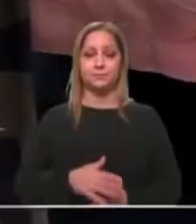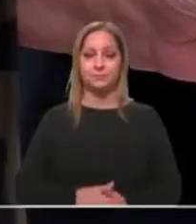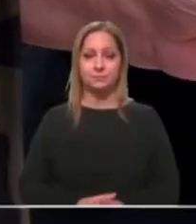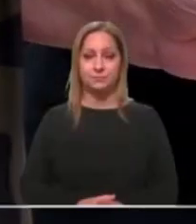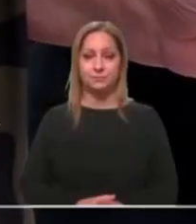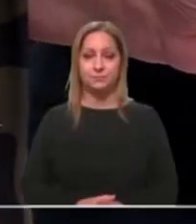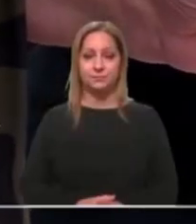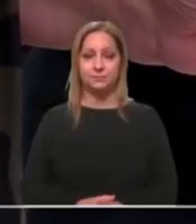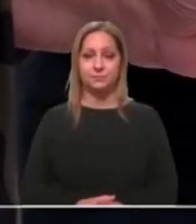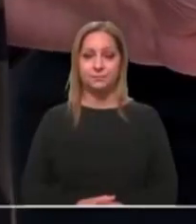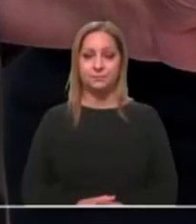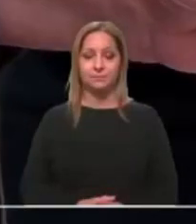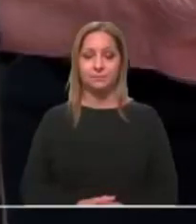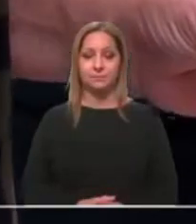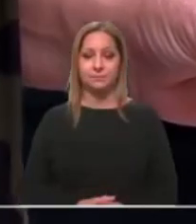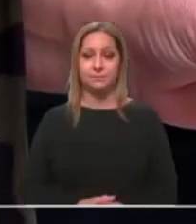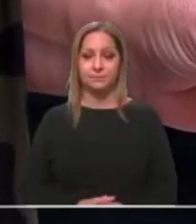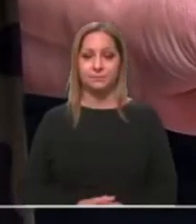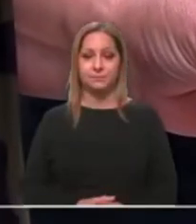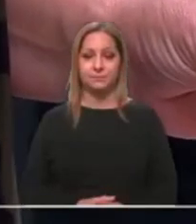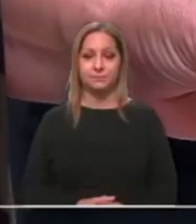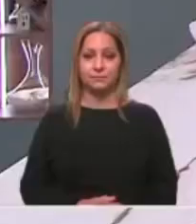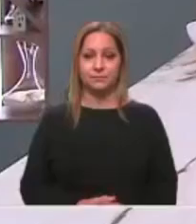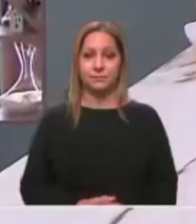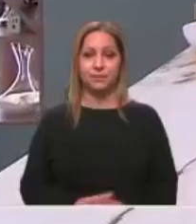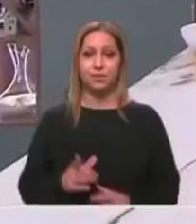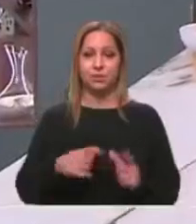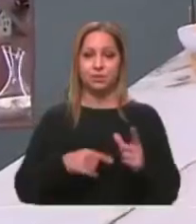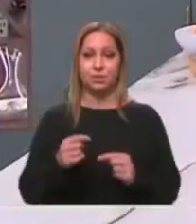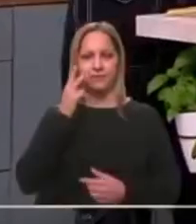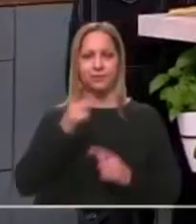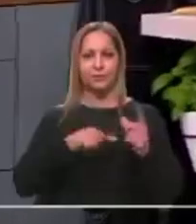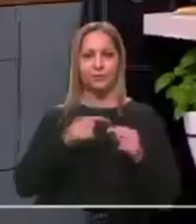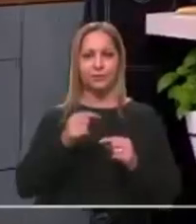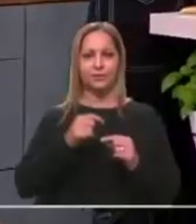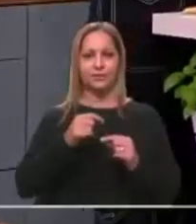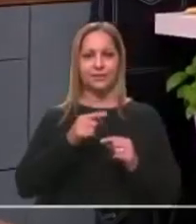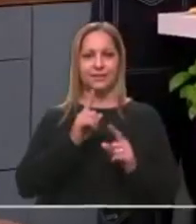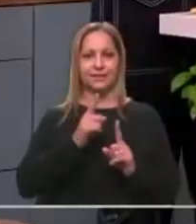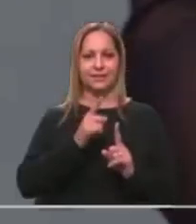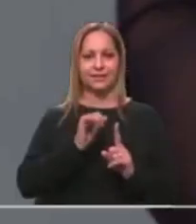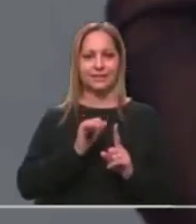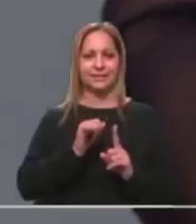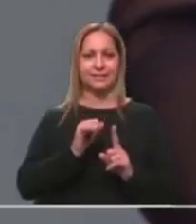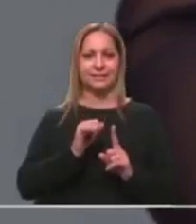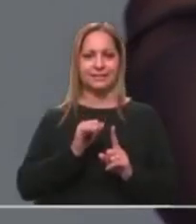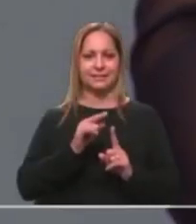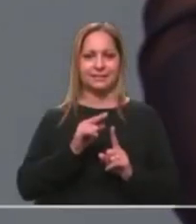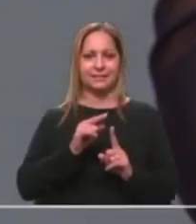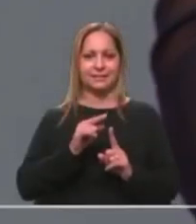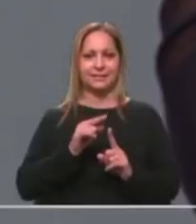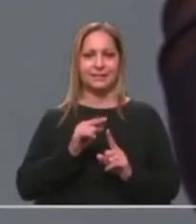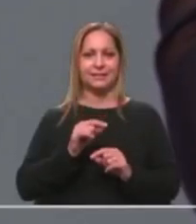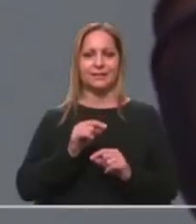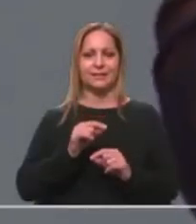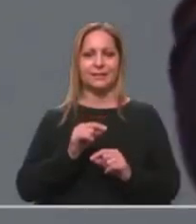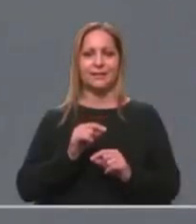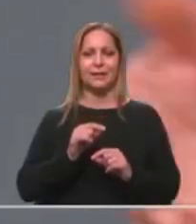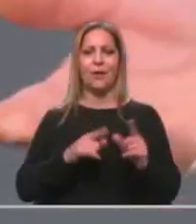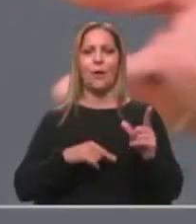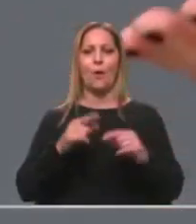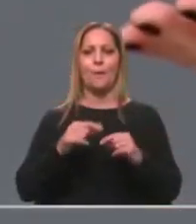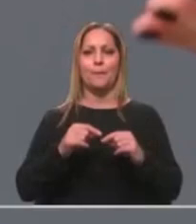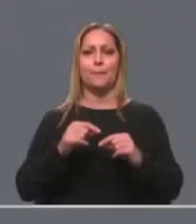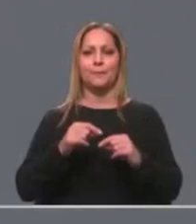começa. Ah, é já? É já. Mas não faço a estrela ou faço? Eu faço a estrela. Eu nunca... É uma estrela cadente. É uma